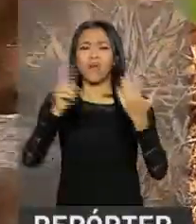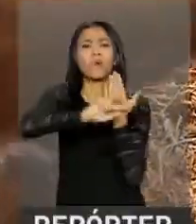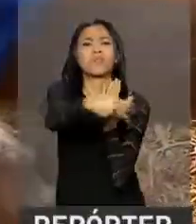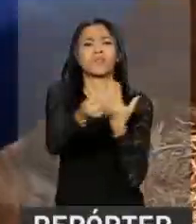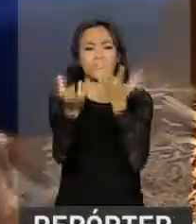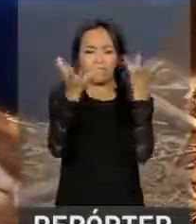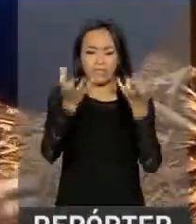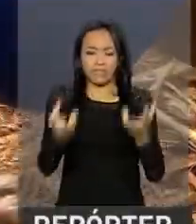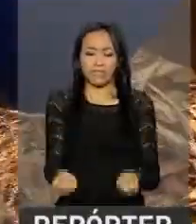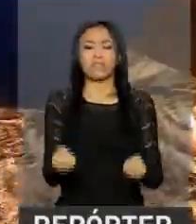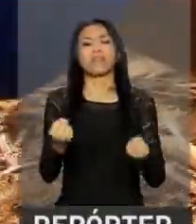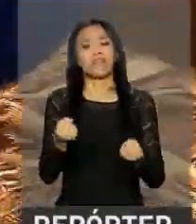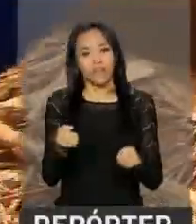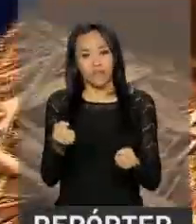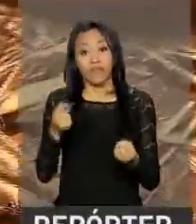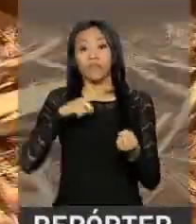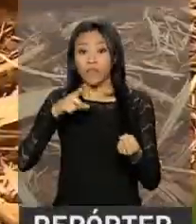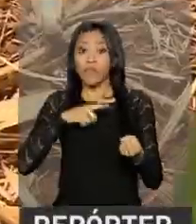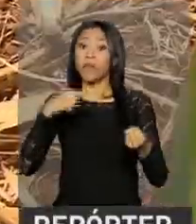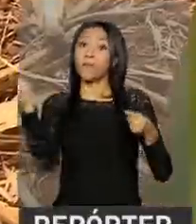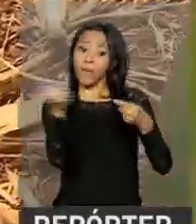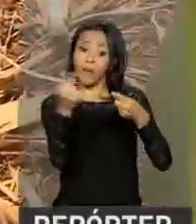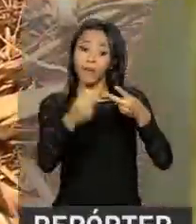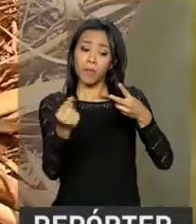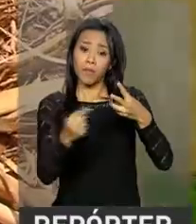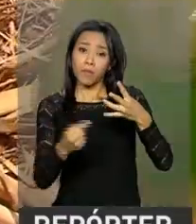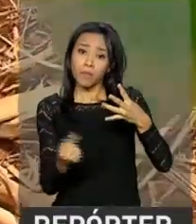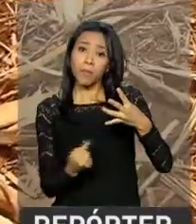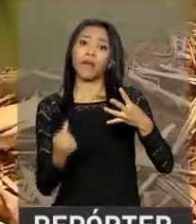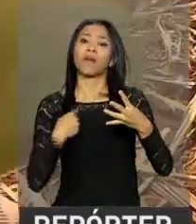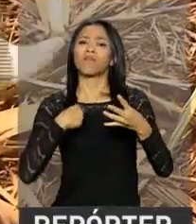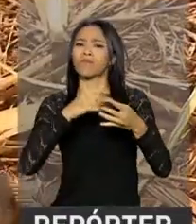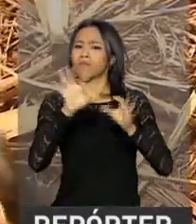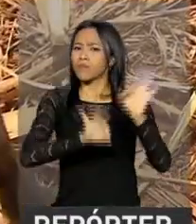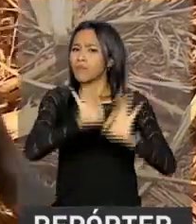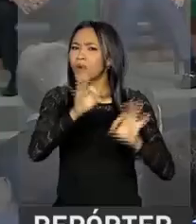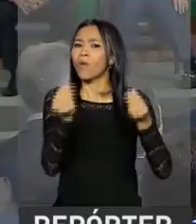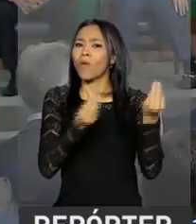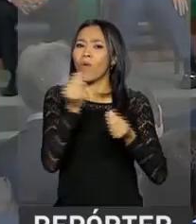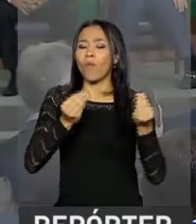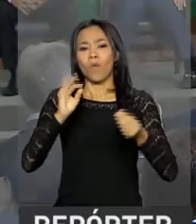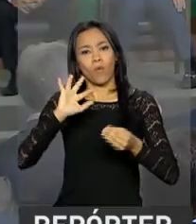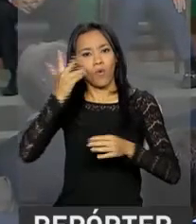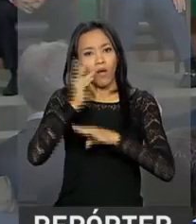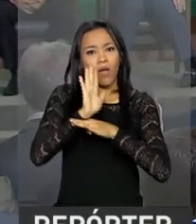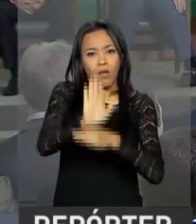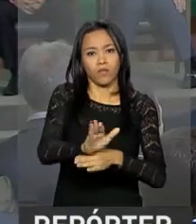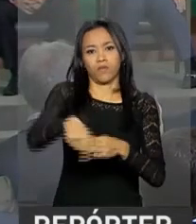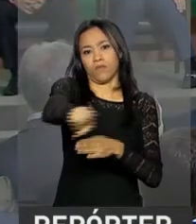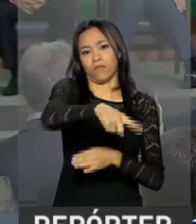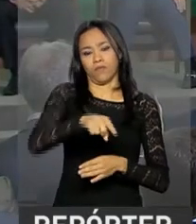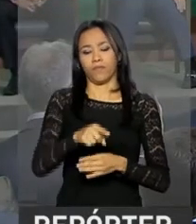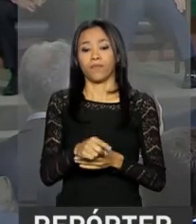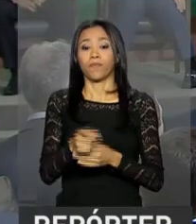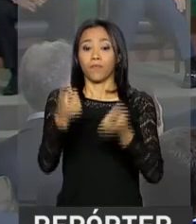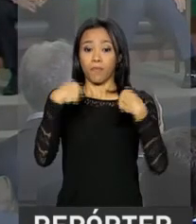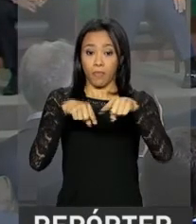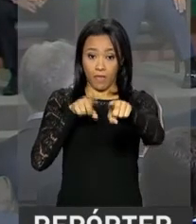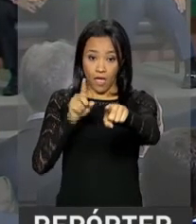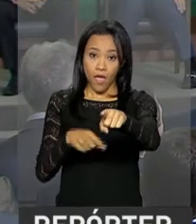previstas ações integradas de combate à pobreza e desenvolvimento sustentável na região é o maior investimento da história